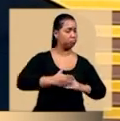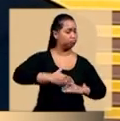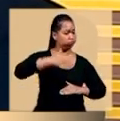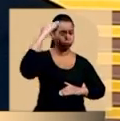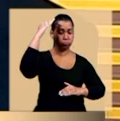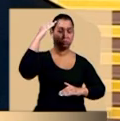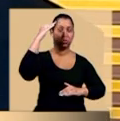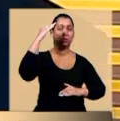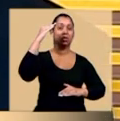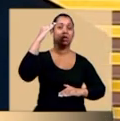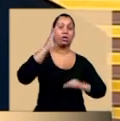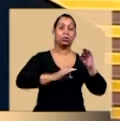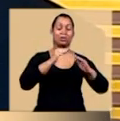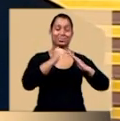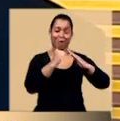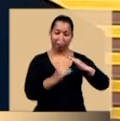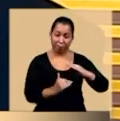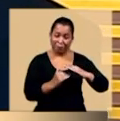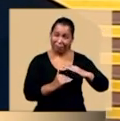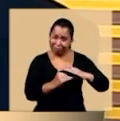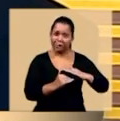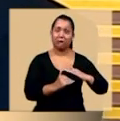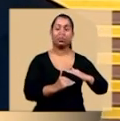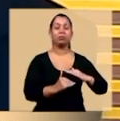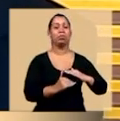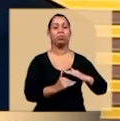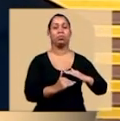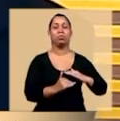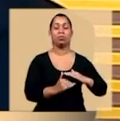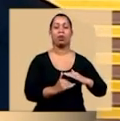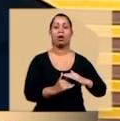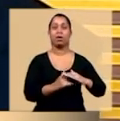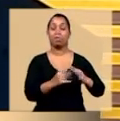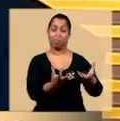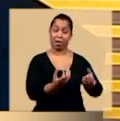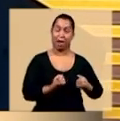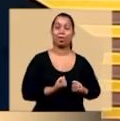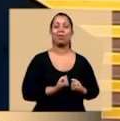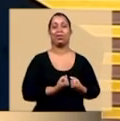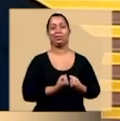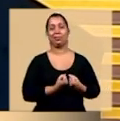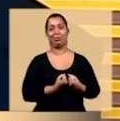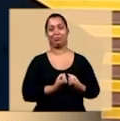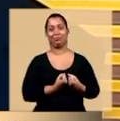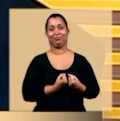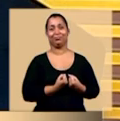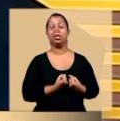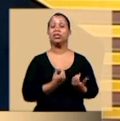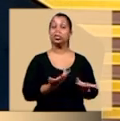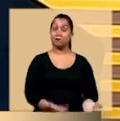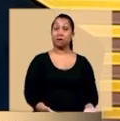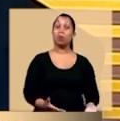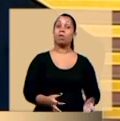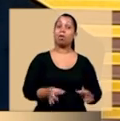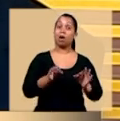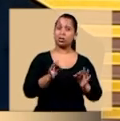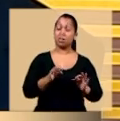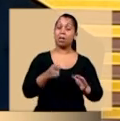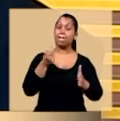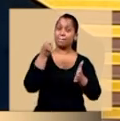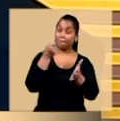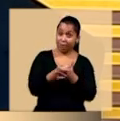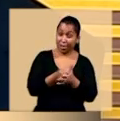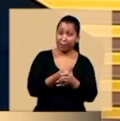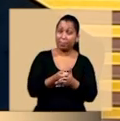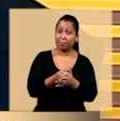máximo e o juiz dá o mínimo na condenação, tecnicamente a pretensão dele foi acolhida. Então, a fixação da